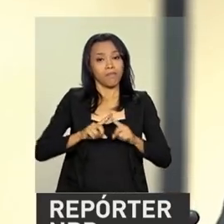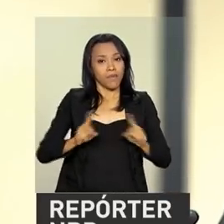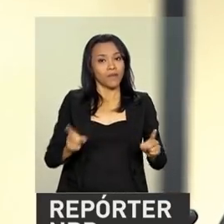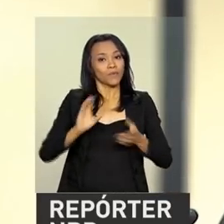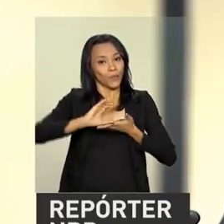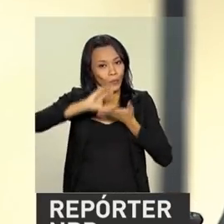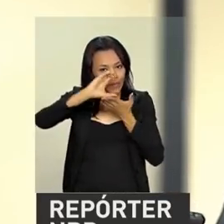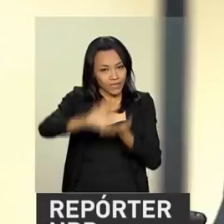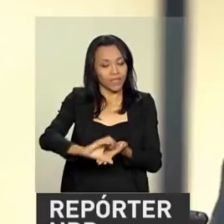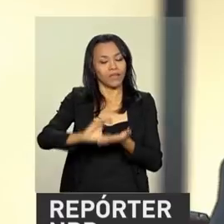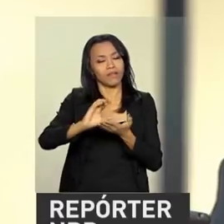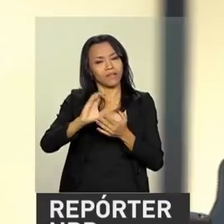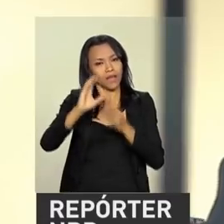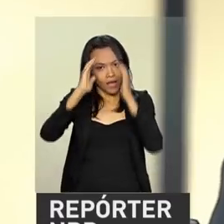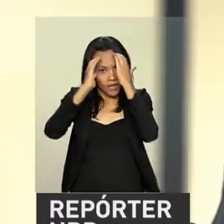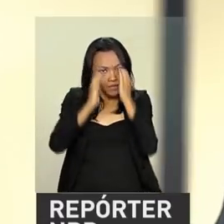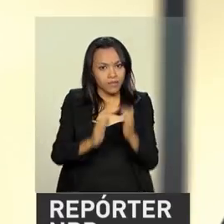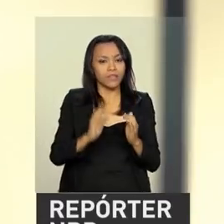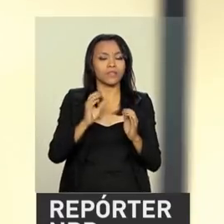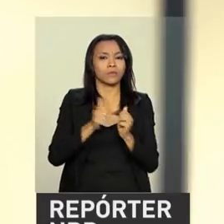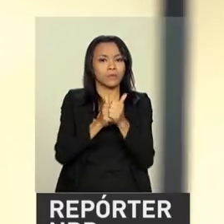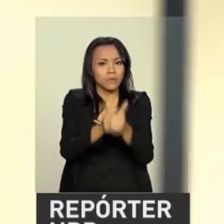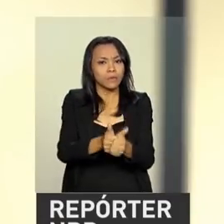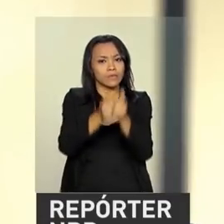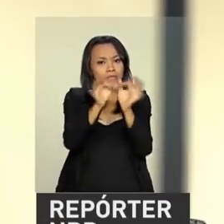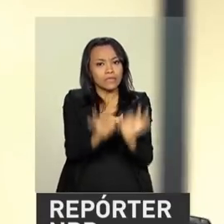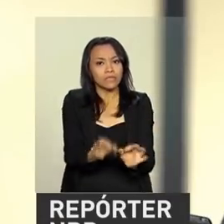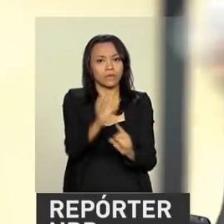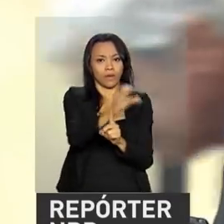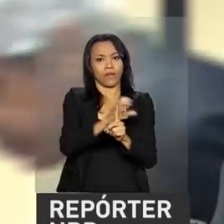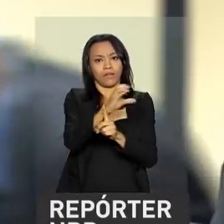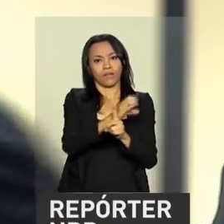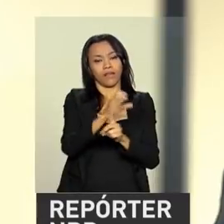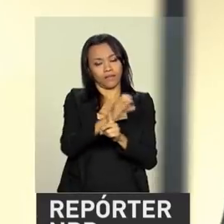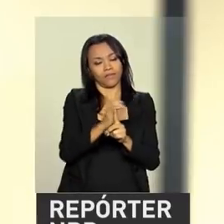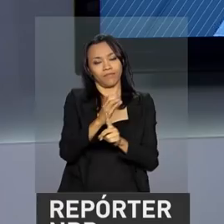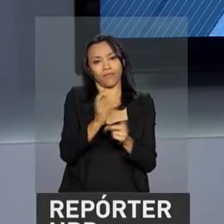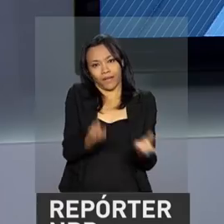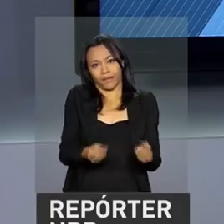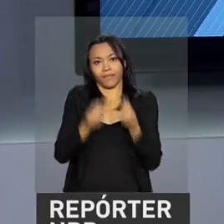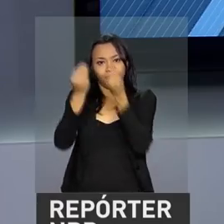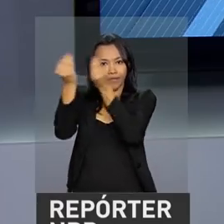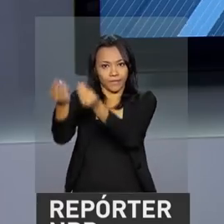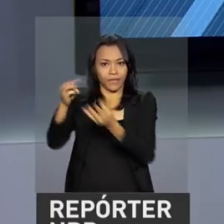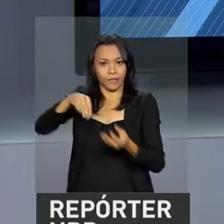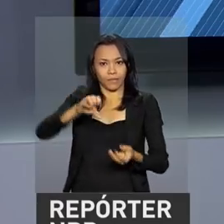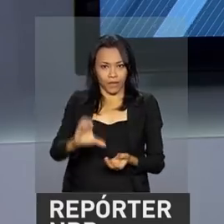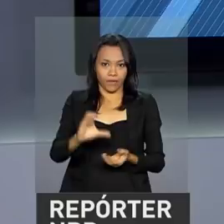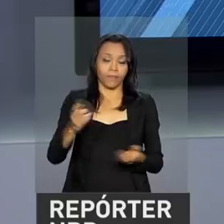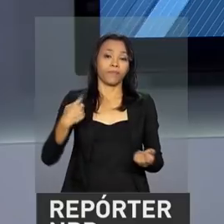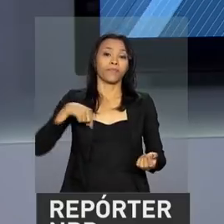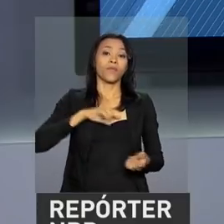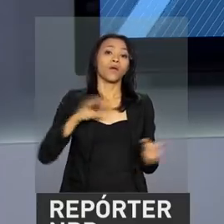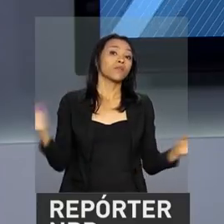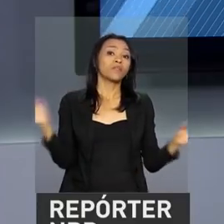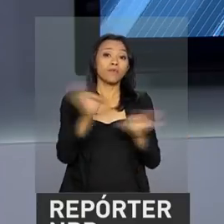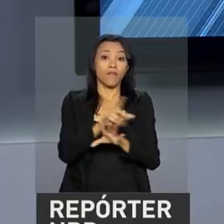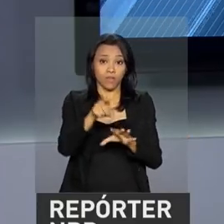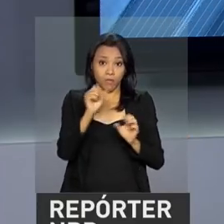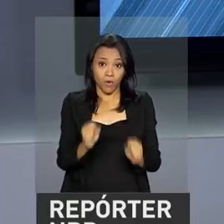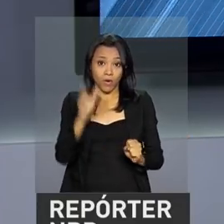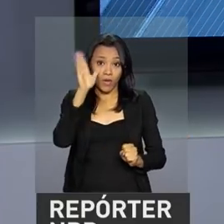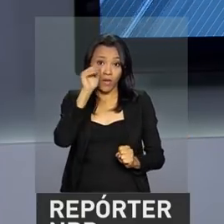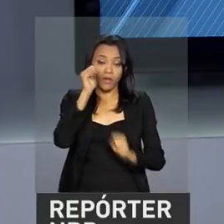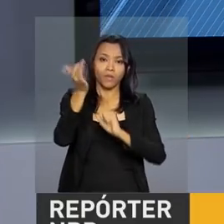rigorosamente em dia eo ministério vai dar todo apoio para que se conclua nesse prazo nós ficamos por aqui você pode rever as